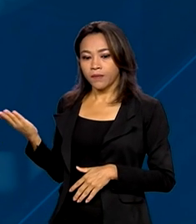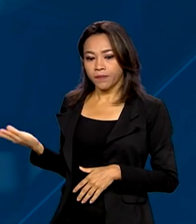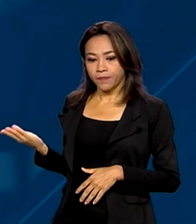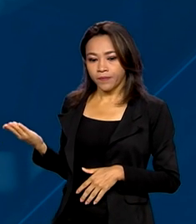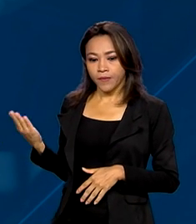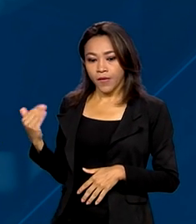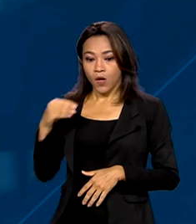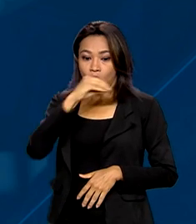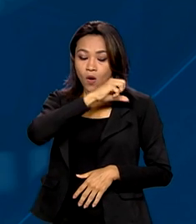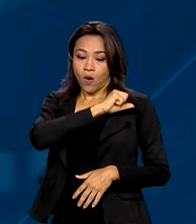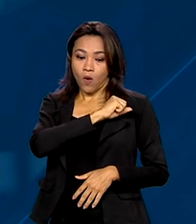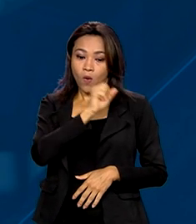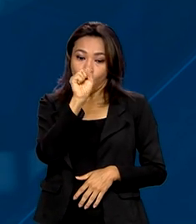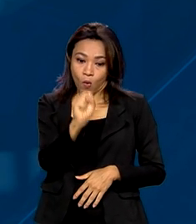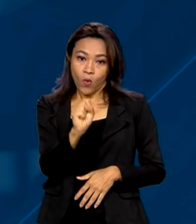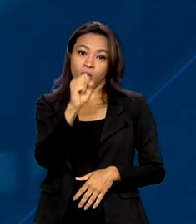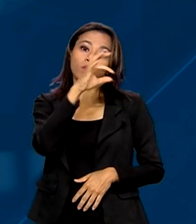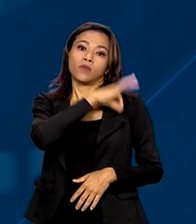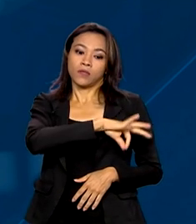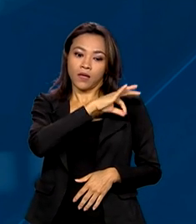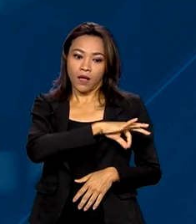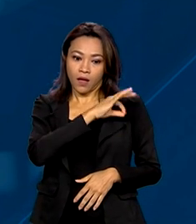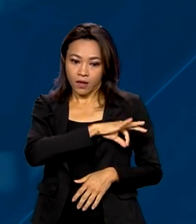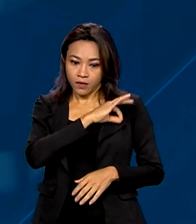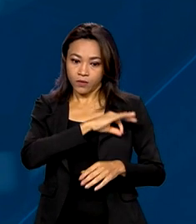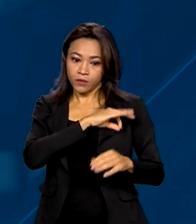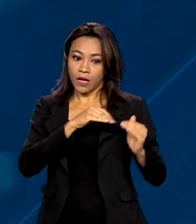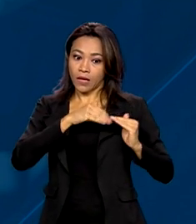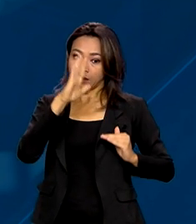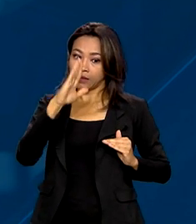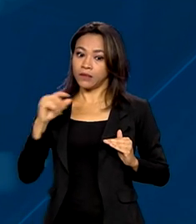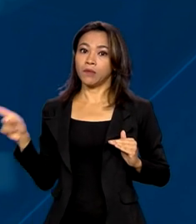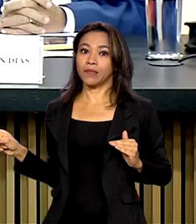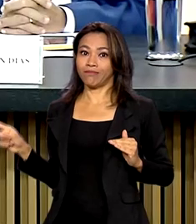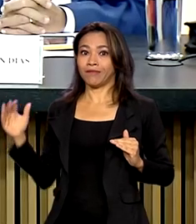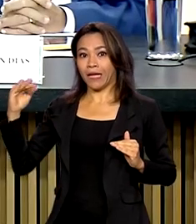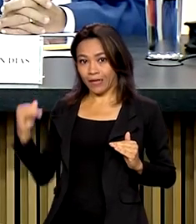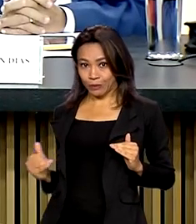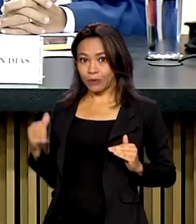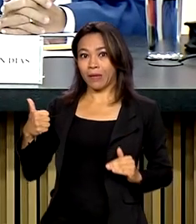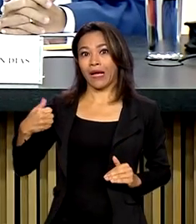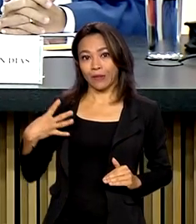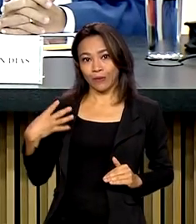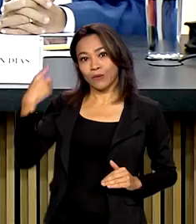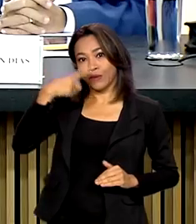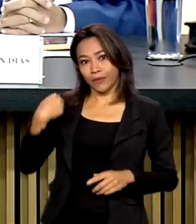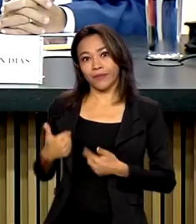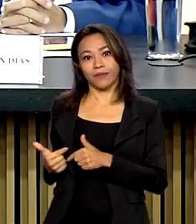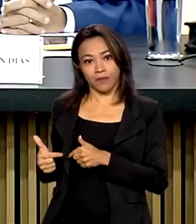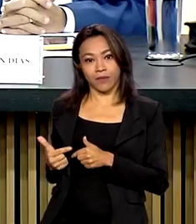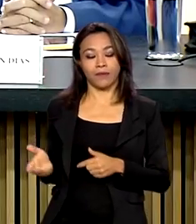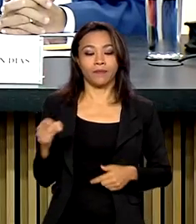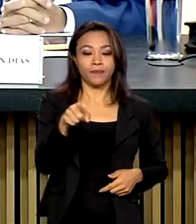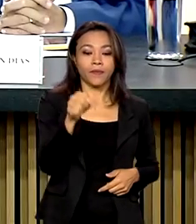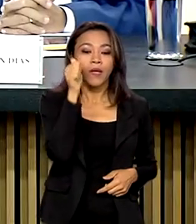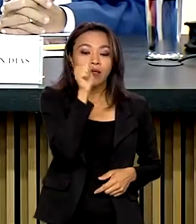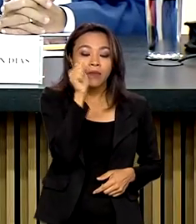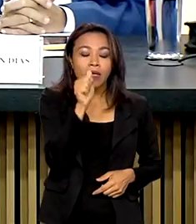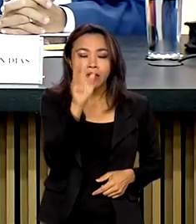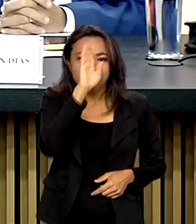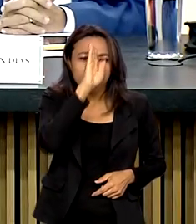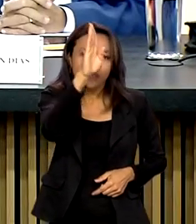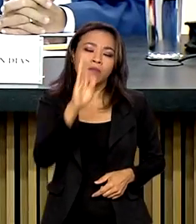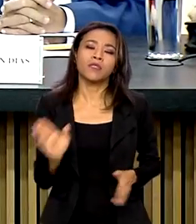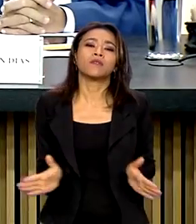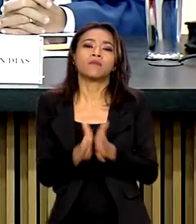a 8 salários mínimos, esse tempo cai para 14 horas. As mulheres, especialmente as mais pobres,